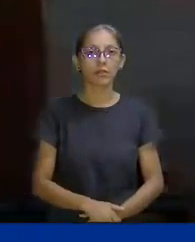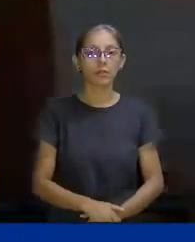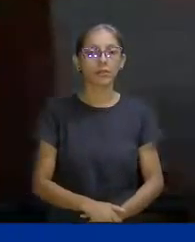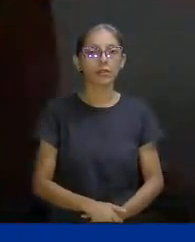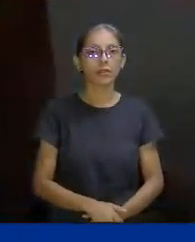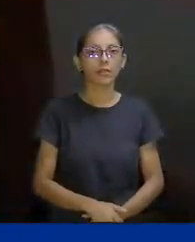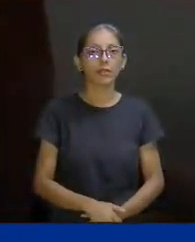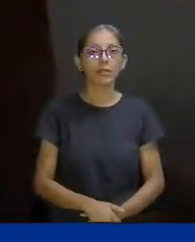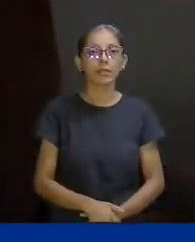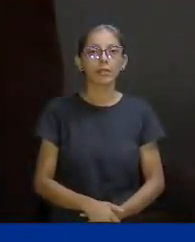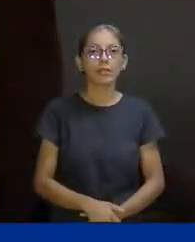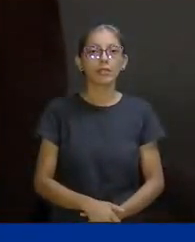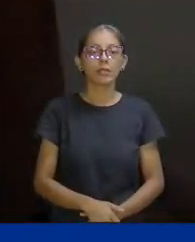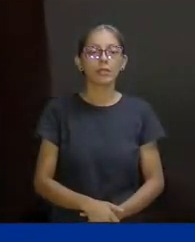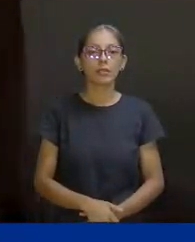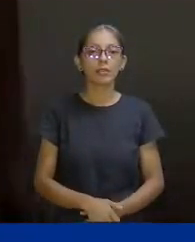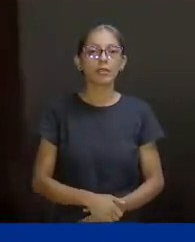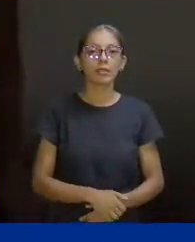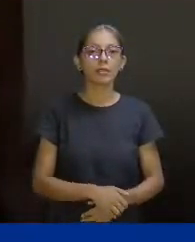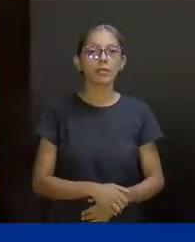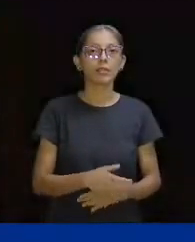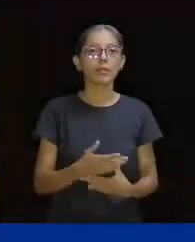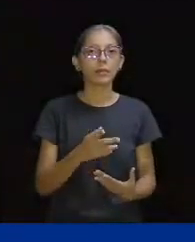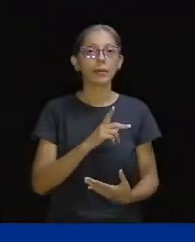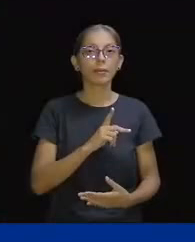Senhor presidente, eminentes pares,